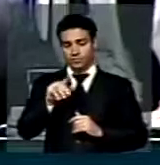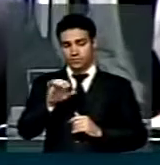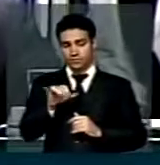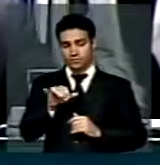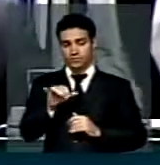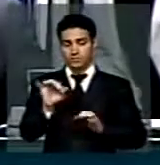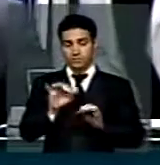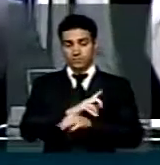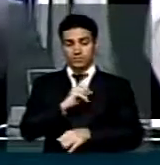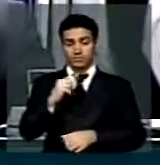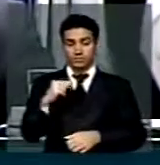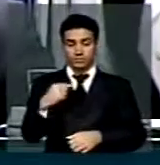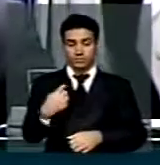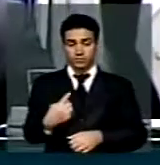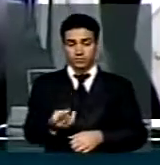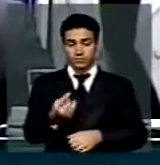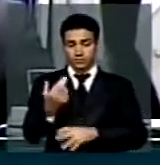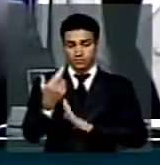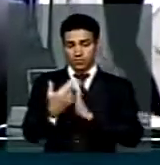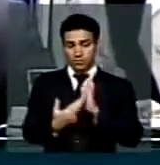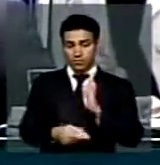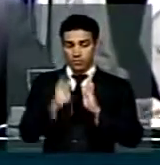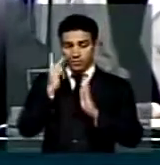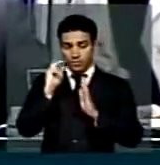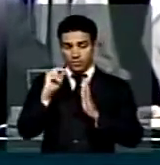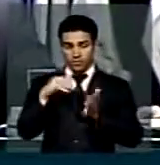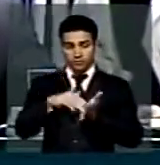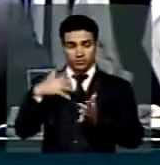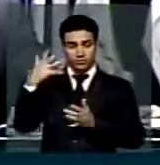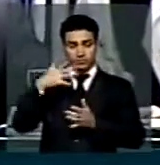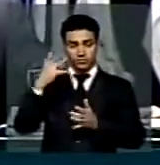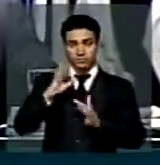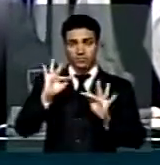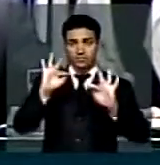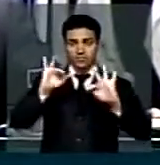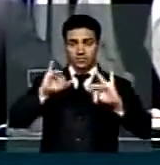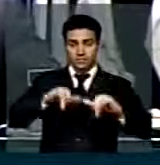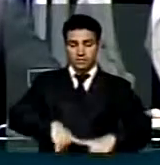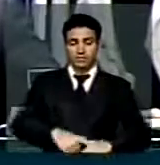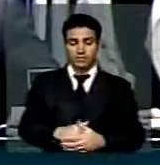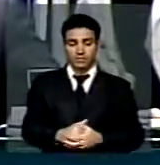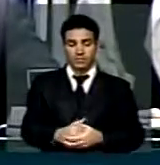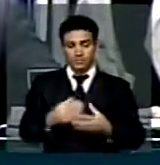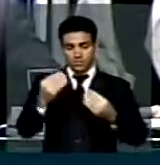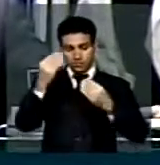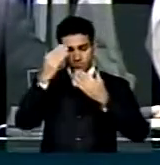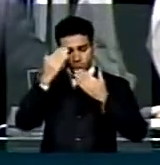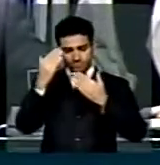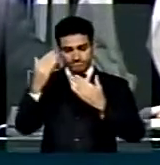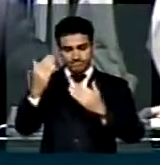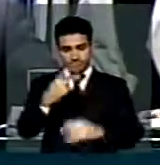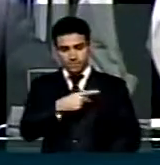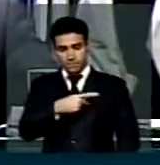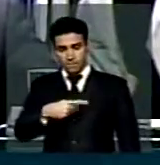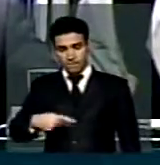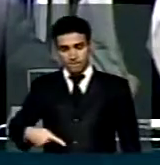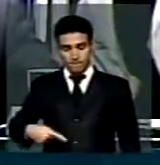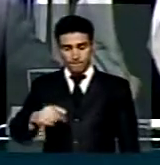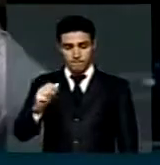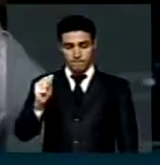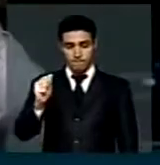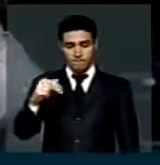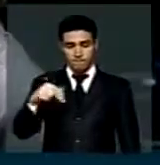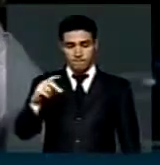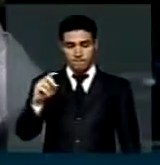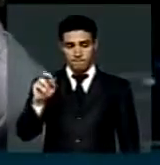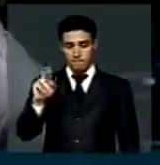é irmos até o relator para suas considerações finais Muito obrigado dos 20 André Vargas